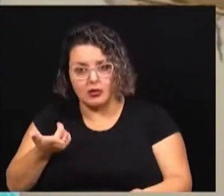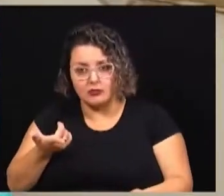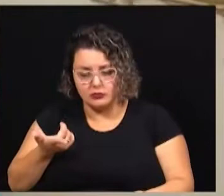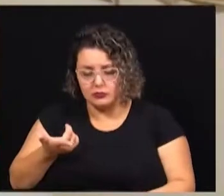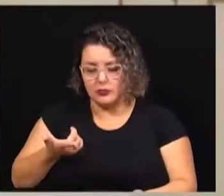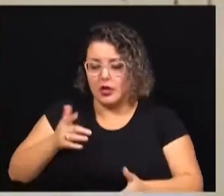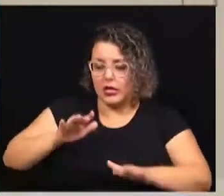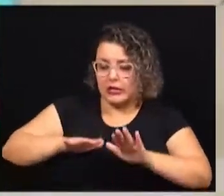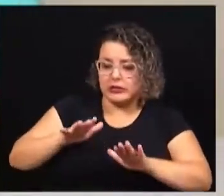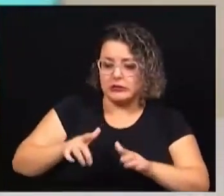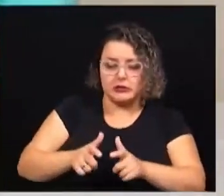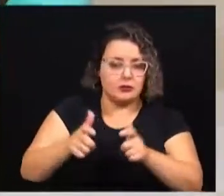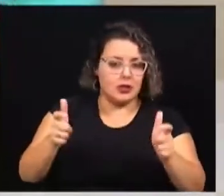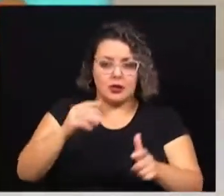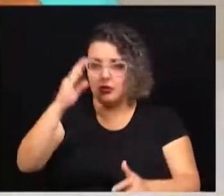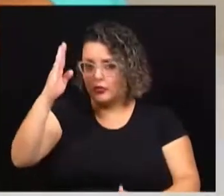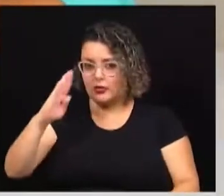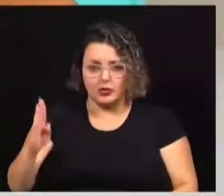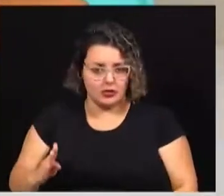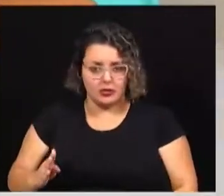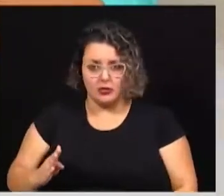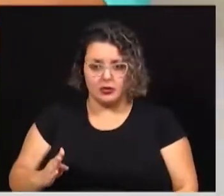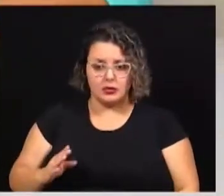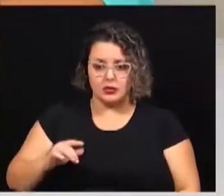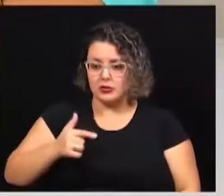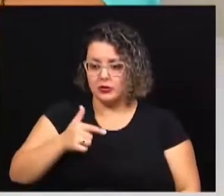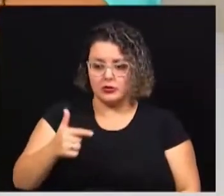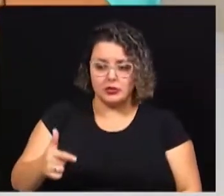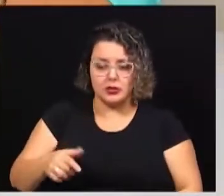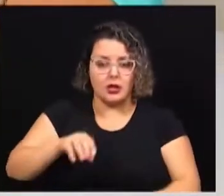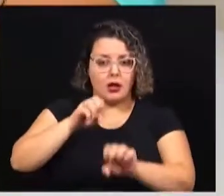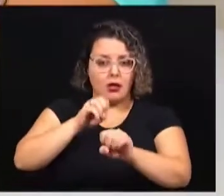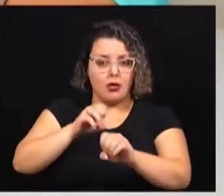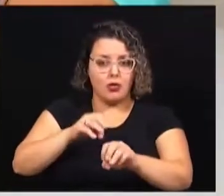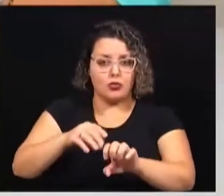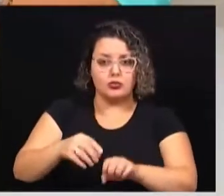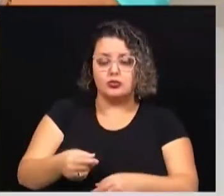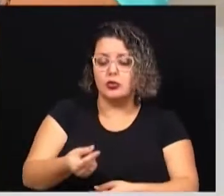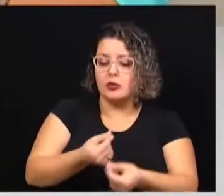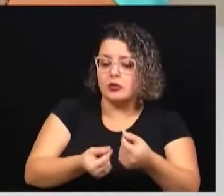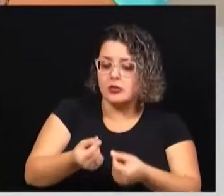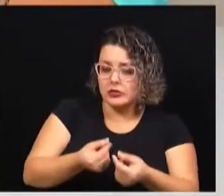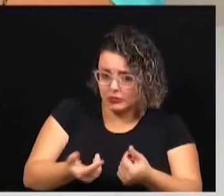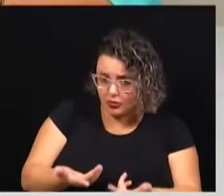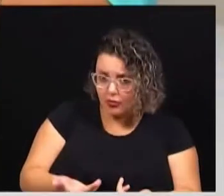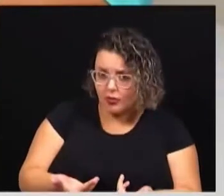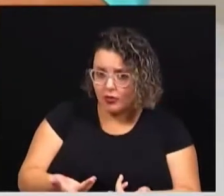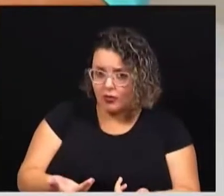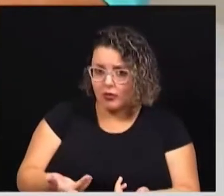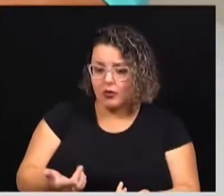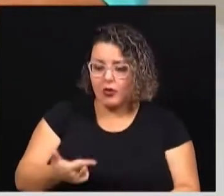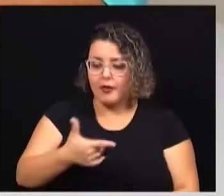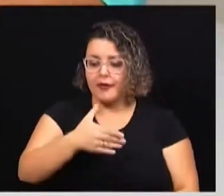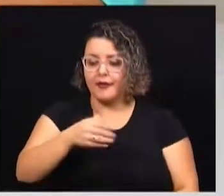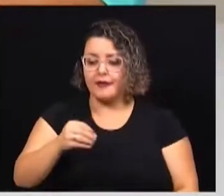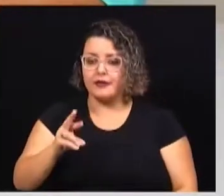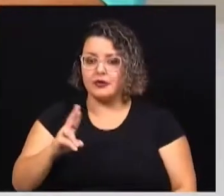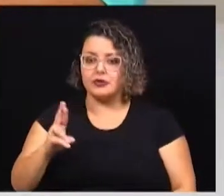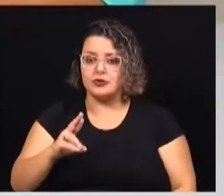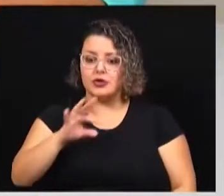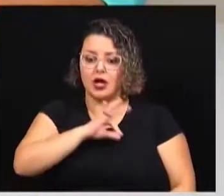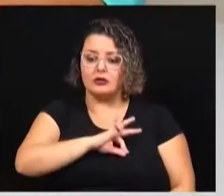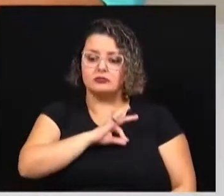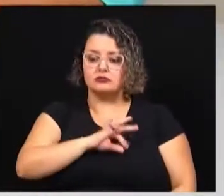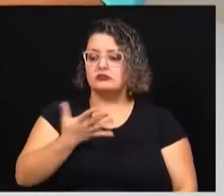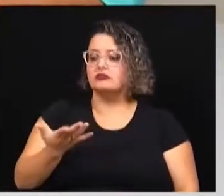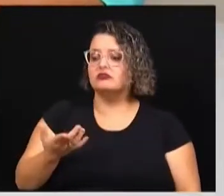que às vezes a maioria dos brasileiros não tem muito essa questão da educação financeira, né? Sobrou R$20 aqui do